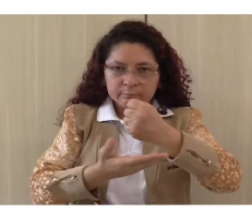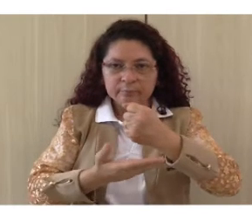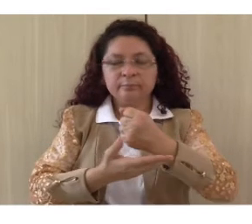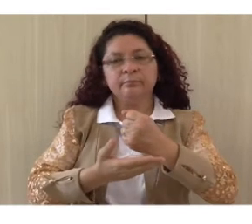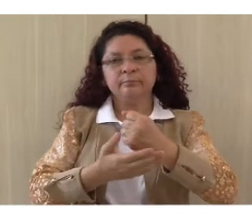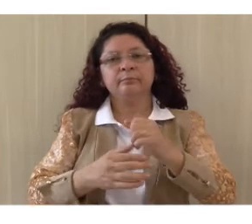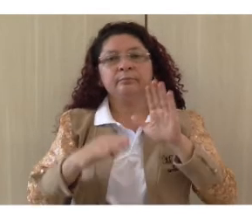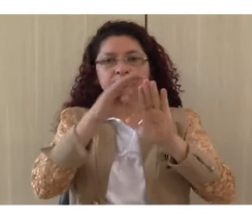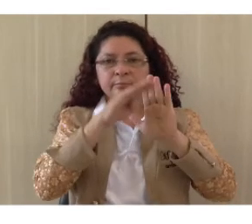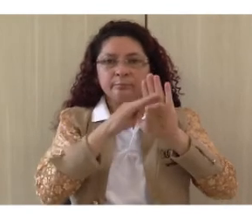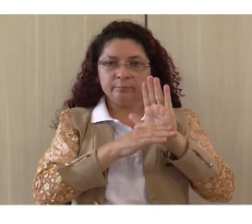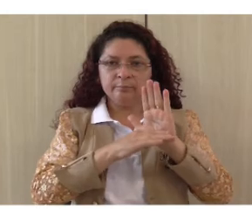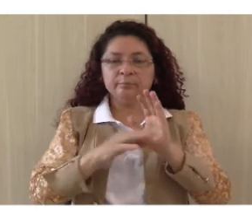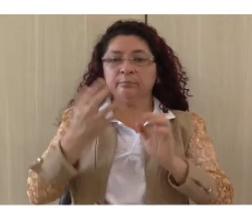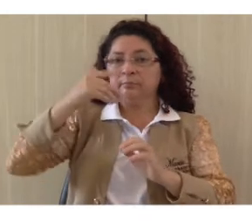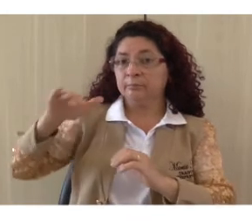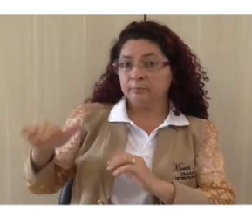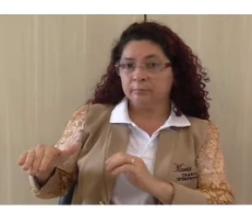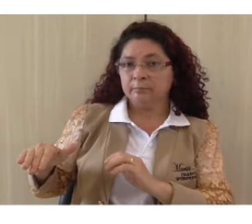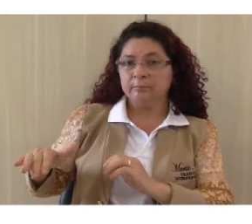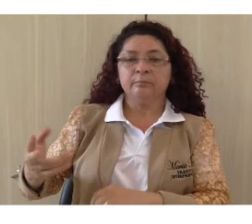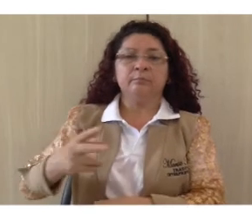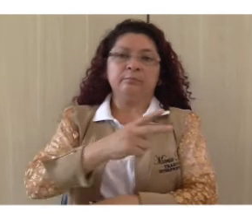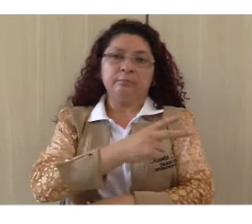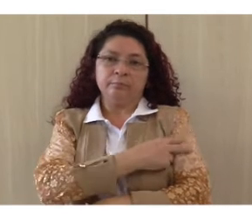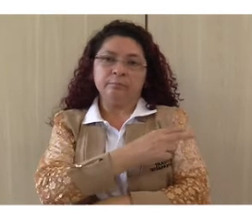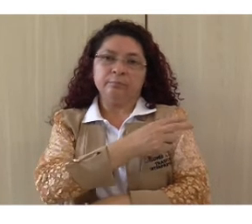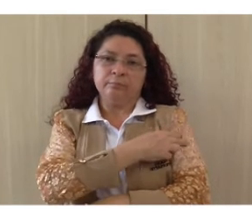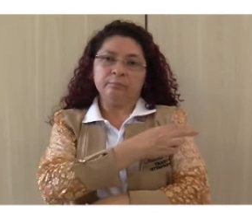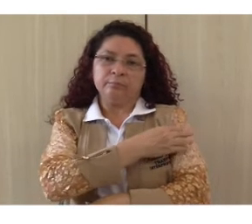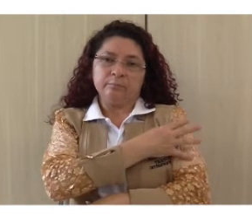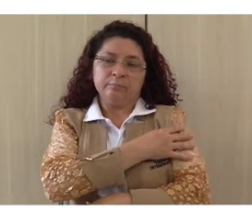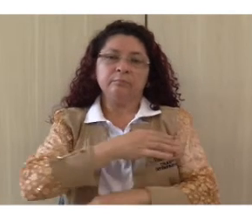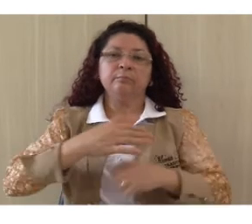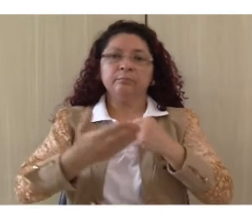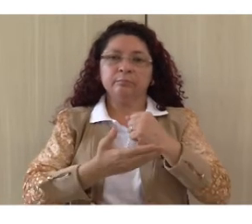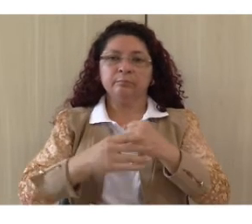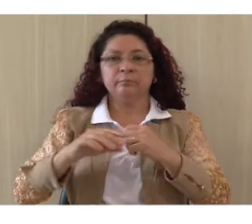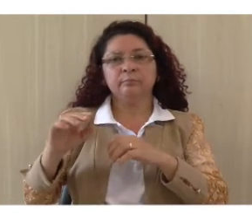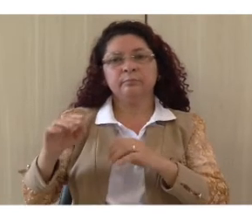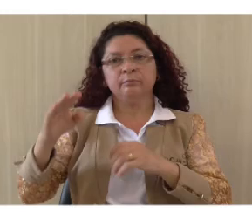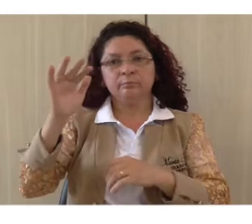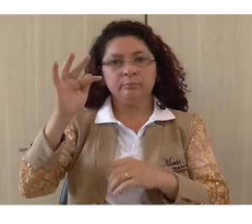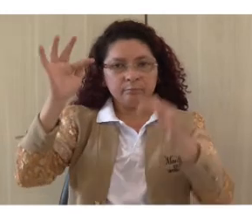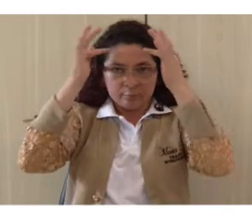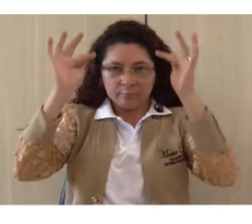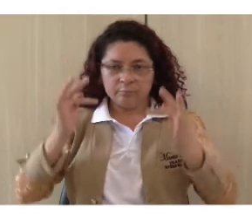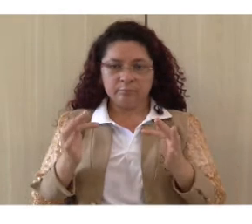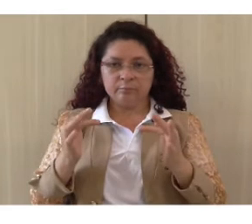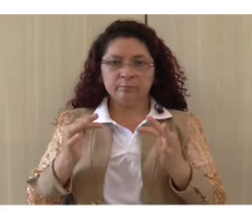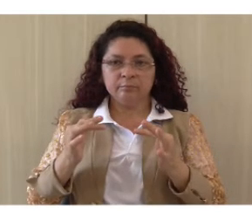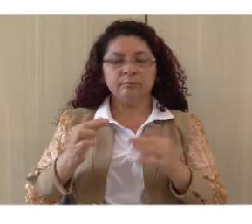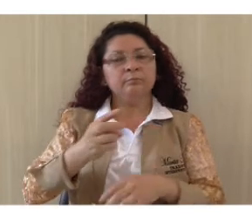suas etapas de educação infantil, ensino fundamental, ensino médio e educação profissional técnica de